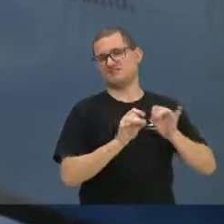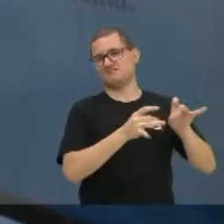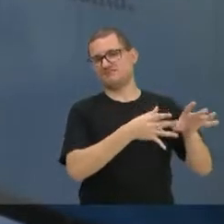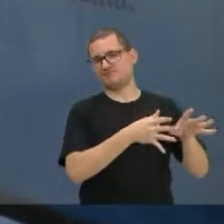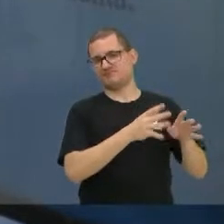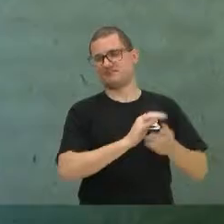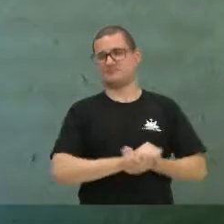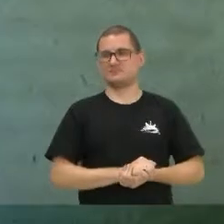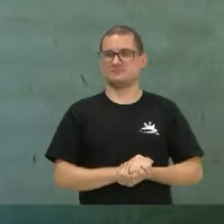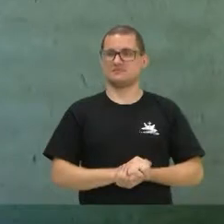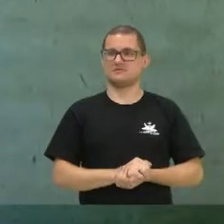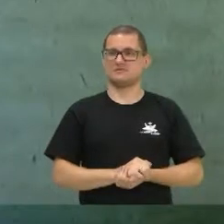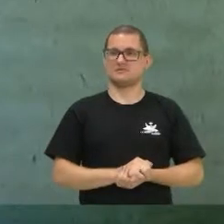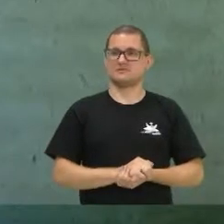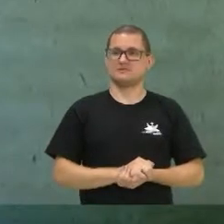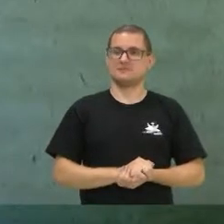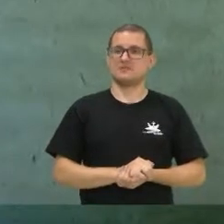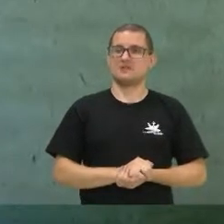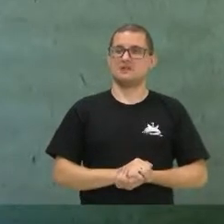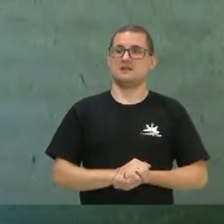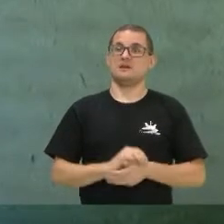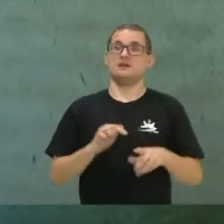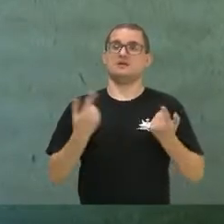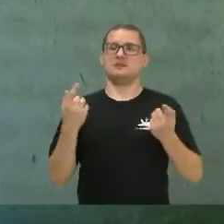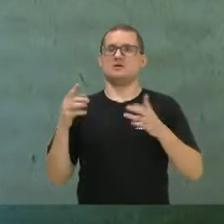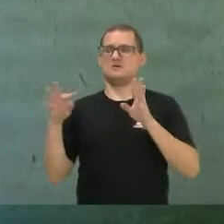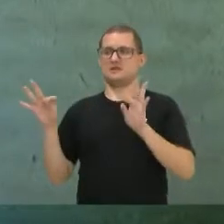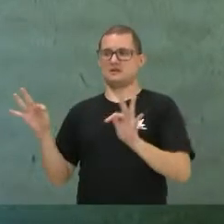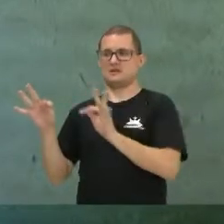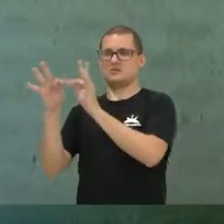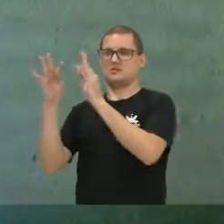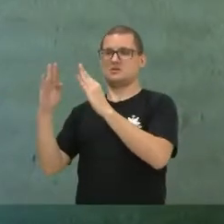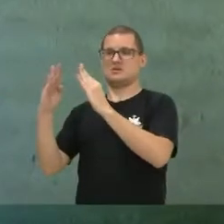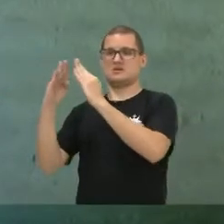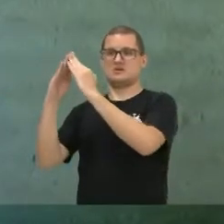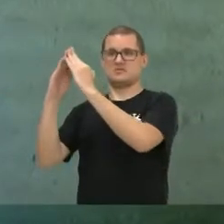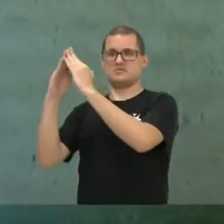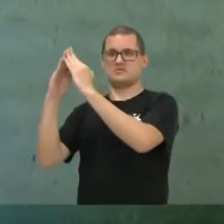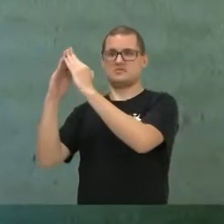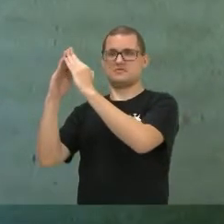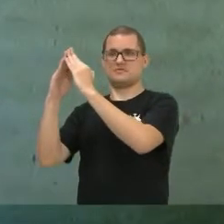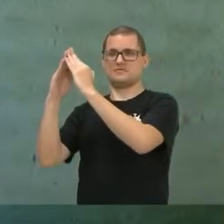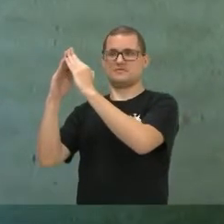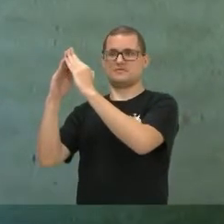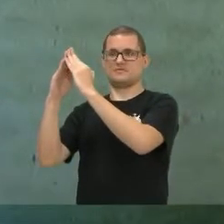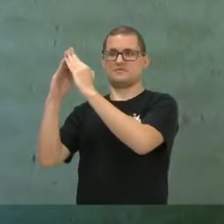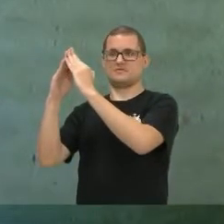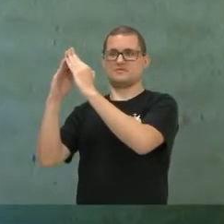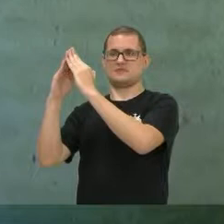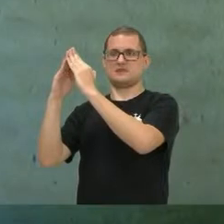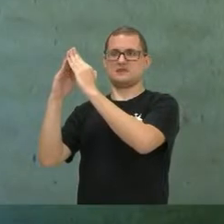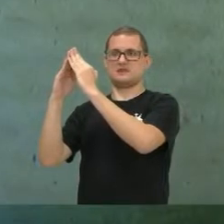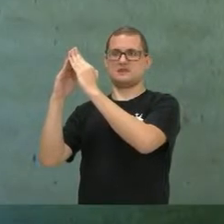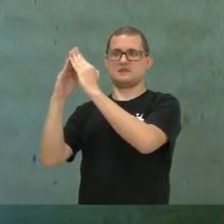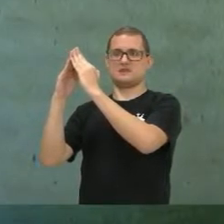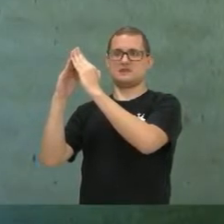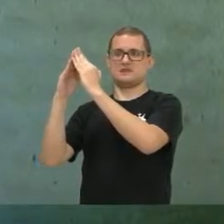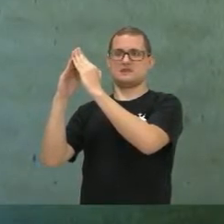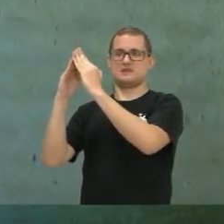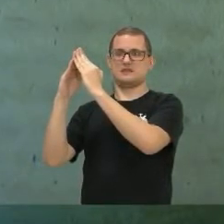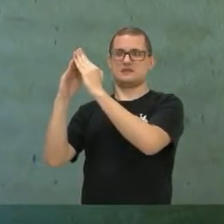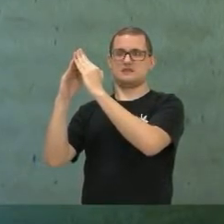olha aqui quanto ao átrio extremo desta vez telespectador não fui eu que escrevi e